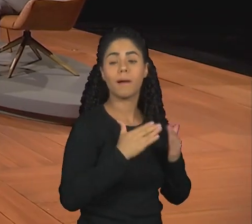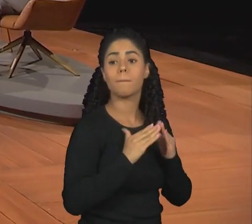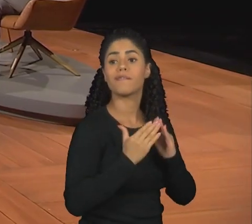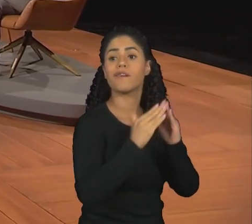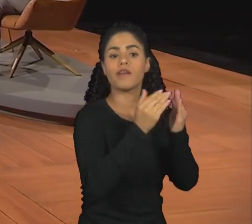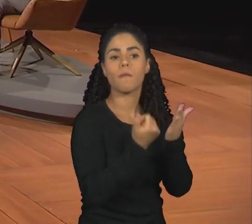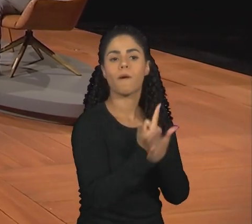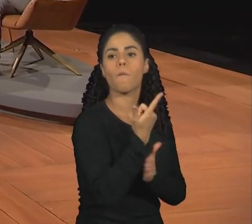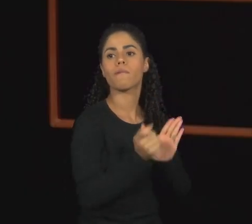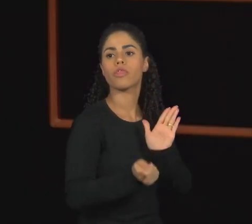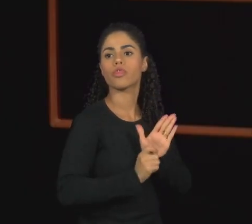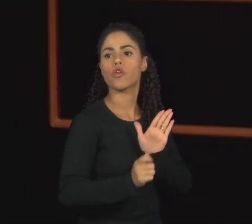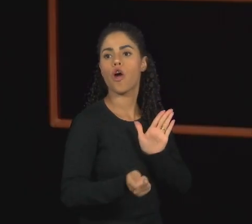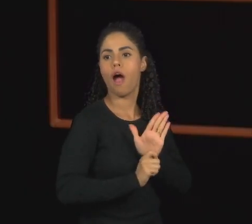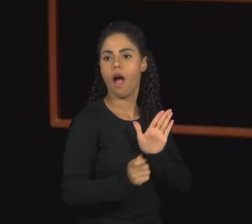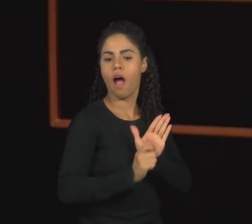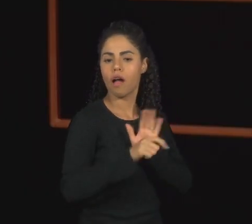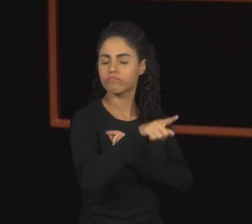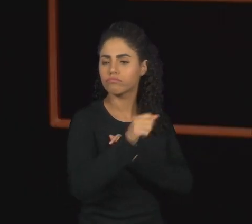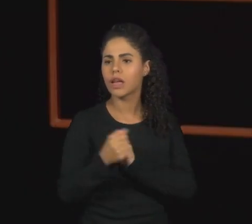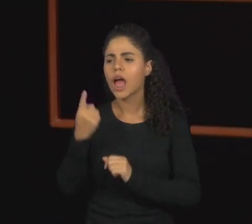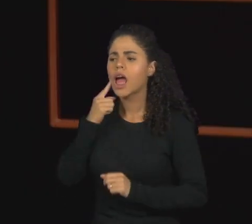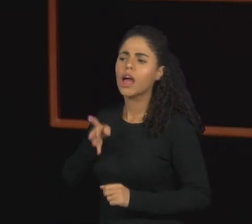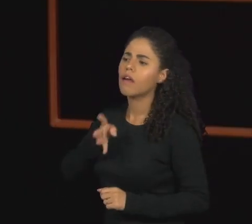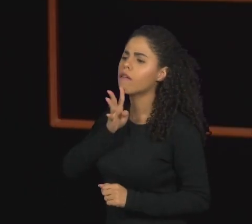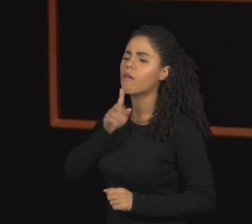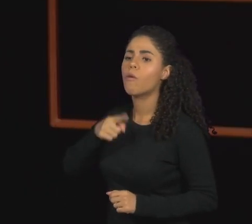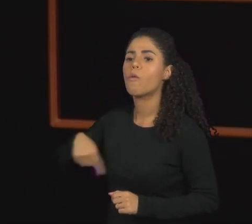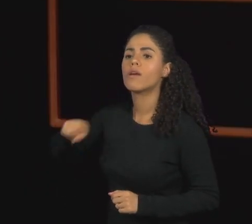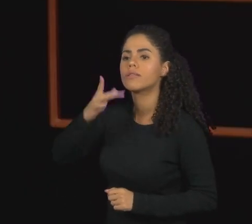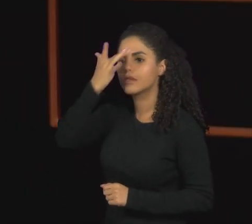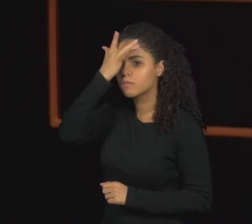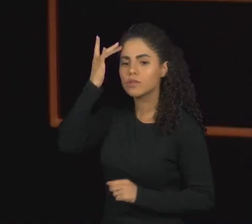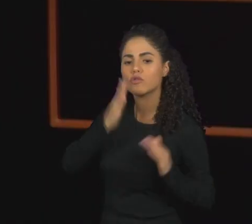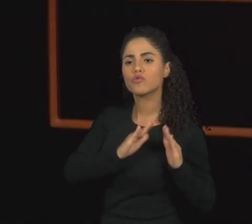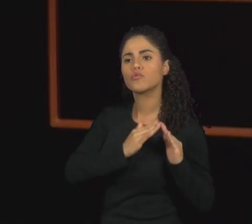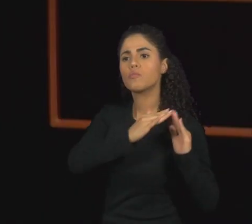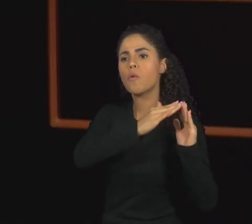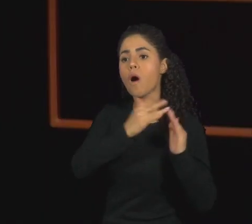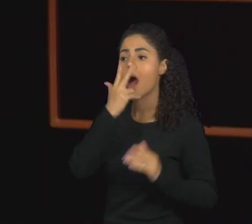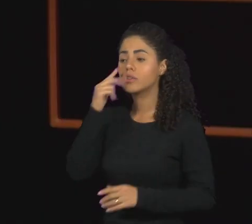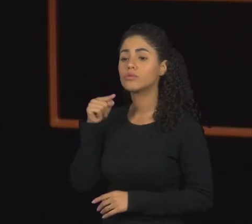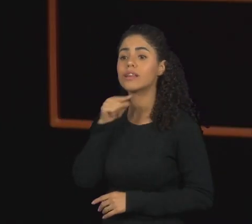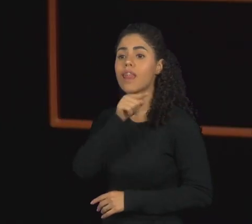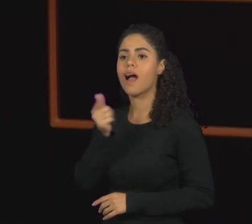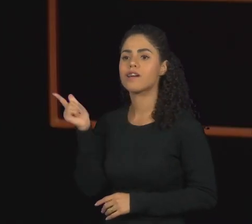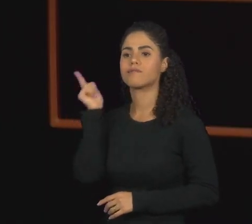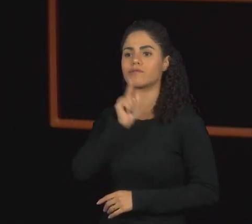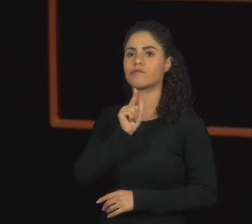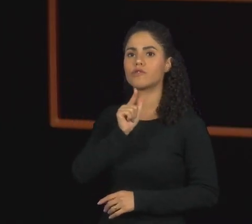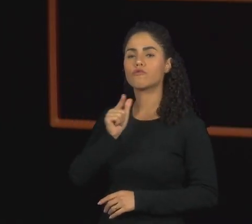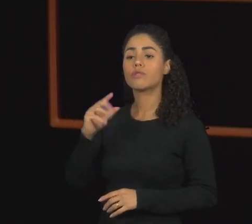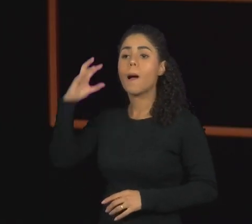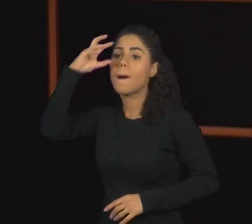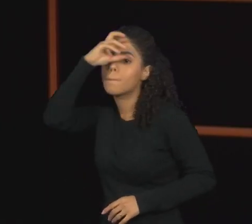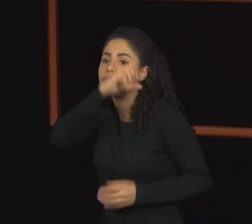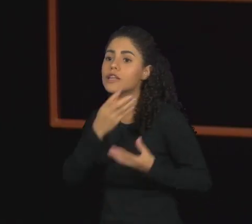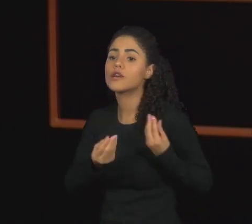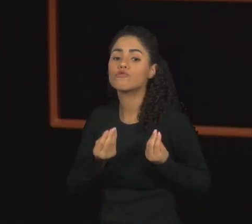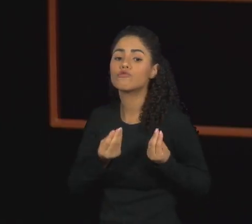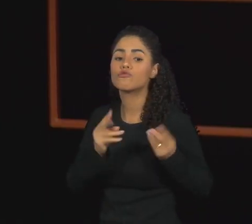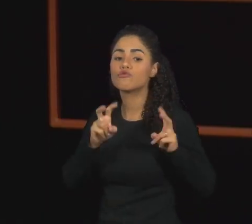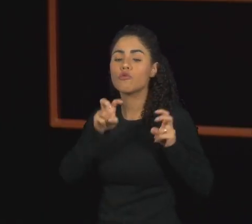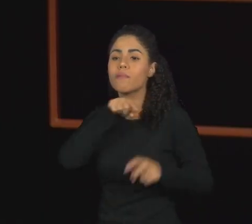a Marcela Honigman, ela falou, eu conheço o pessoal do Nós do Morro, talvez lá a gente consiga aprender um pouco com